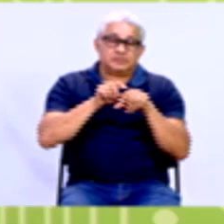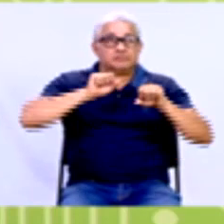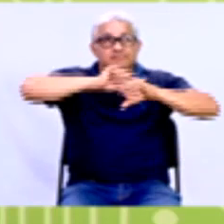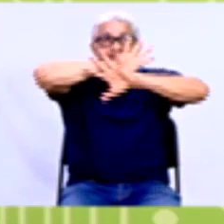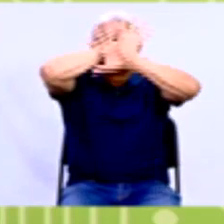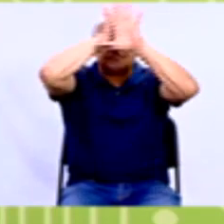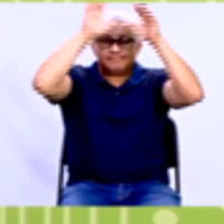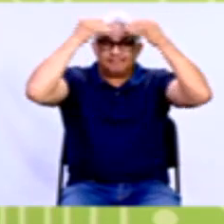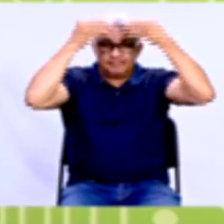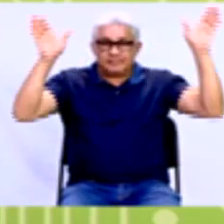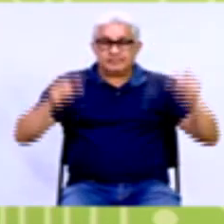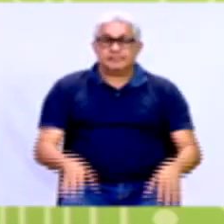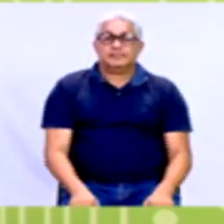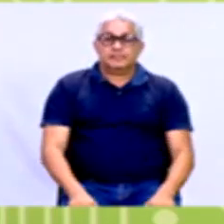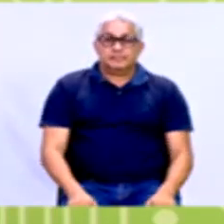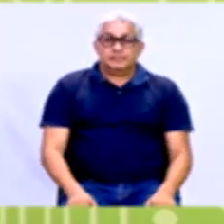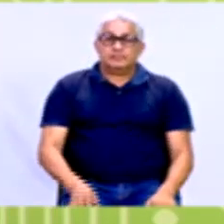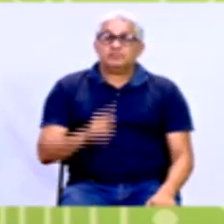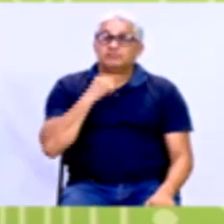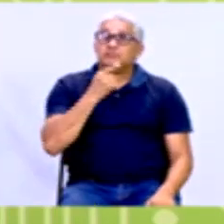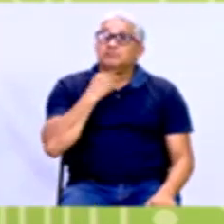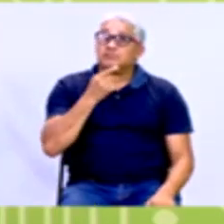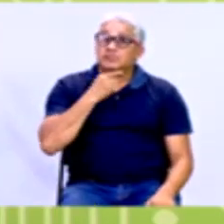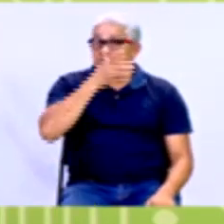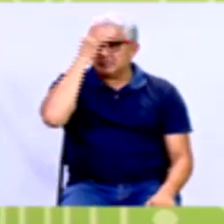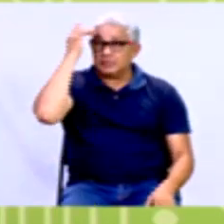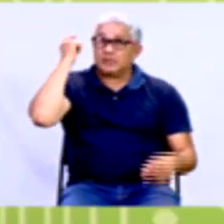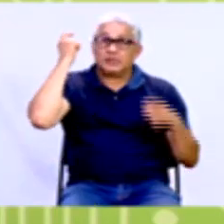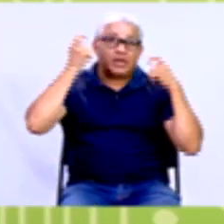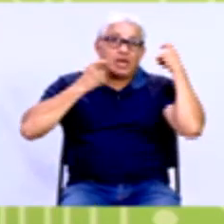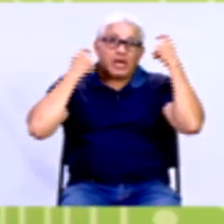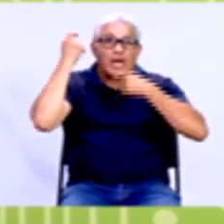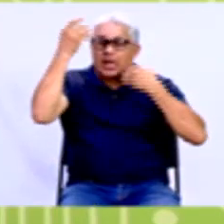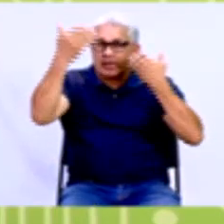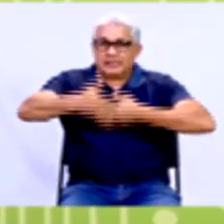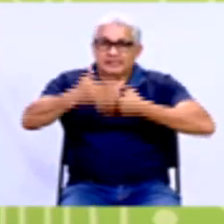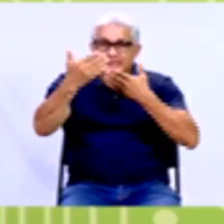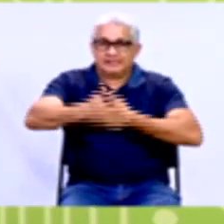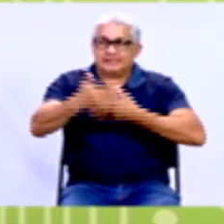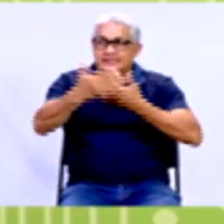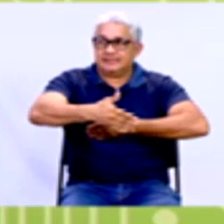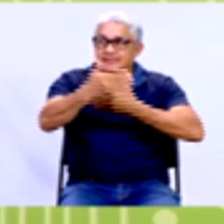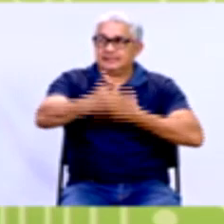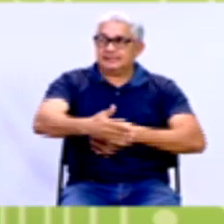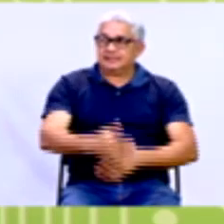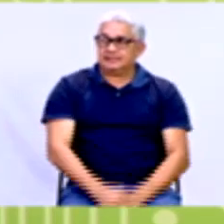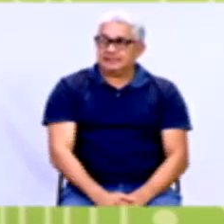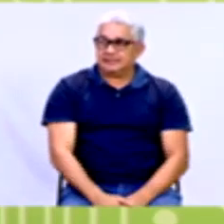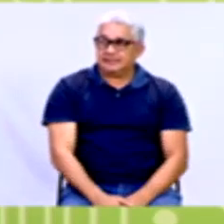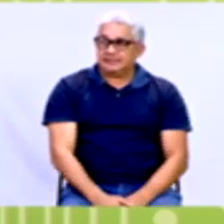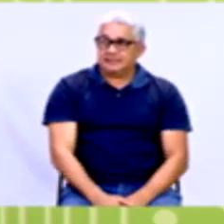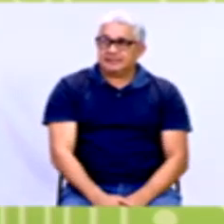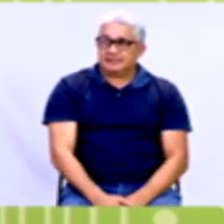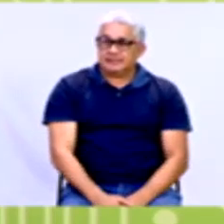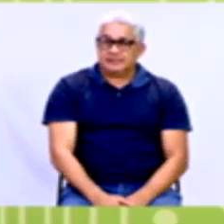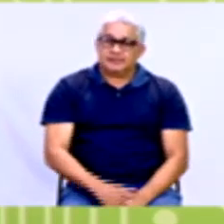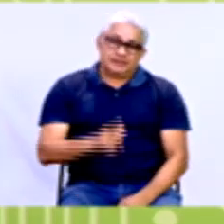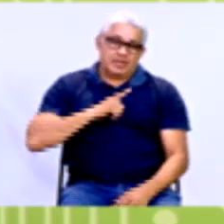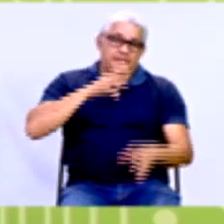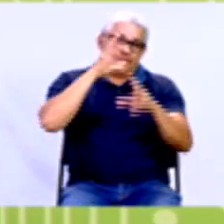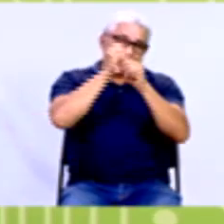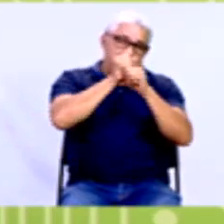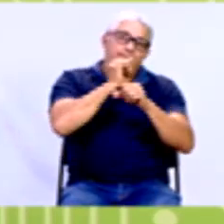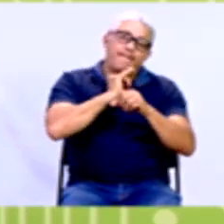melhor isso aí. Outra dúvida, o pessoal está bastante preocupado com a prova, né, professor? Quando a gente tiver